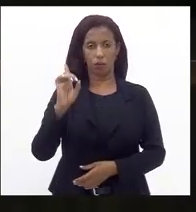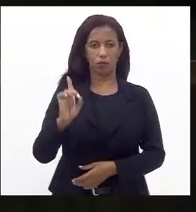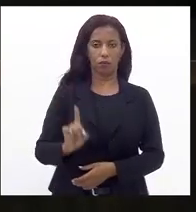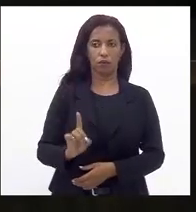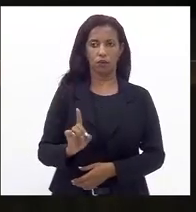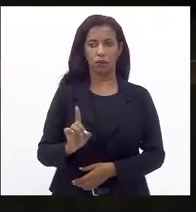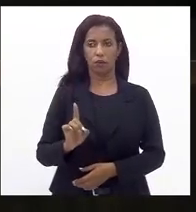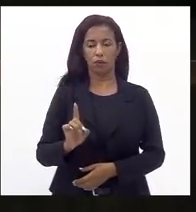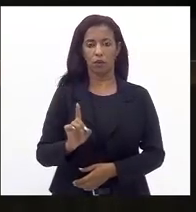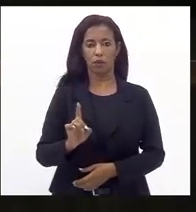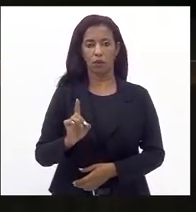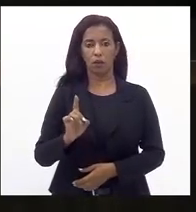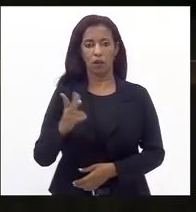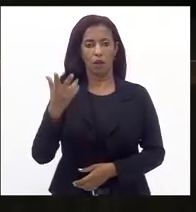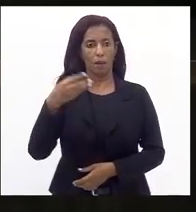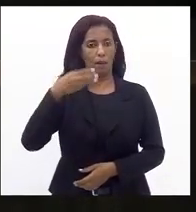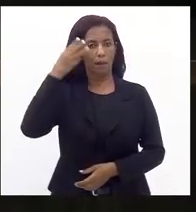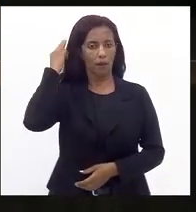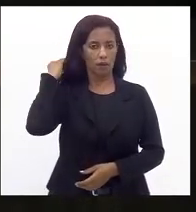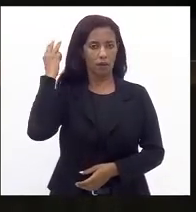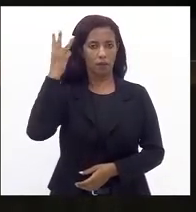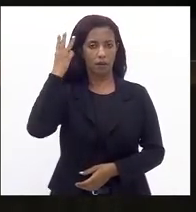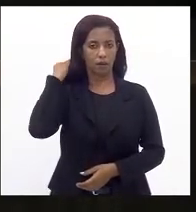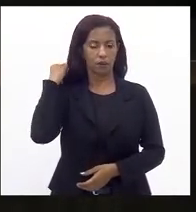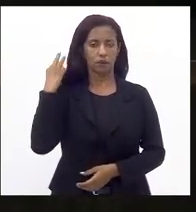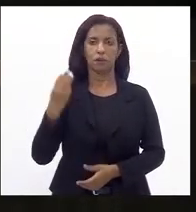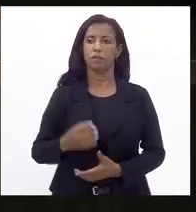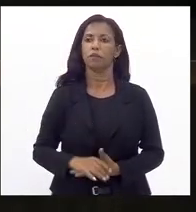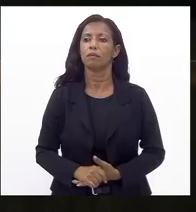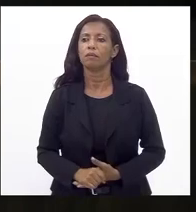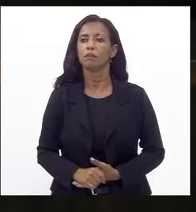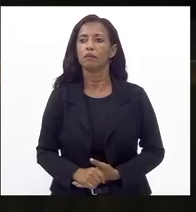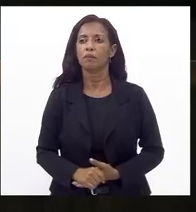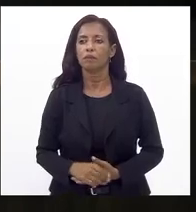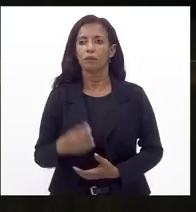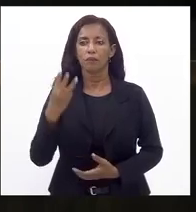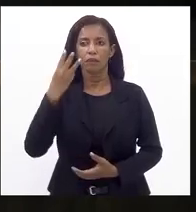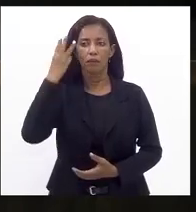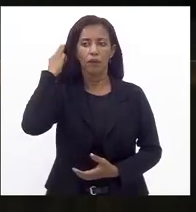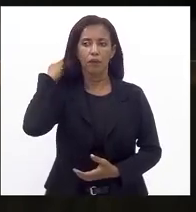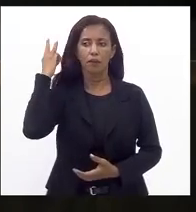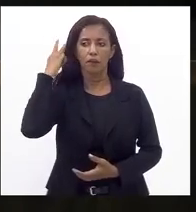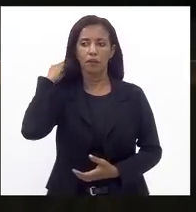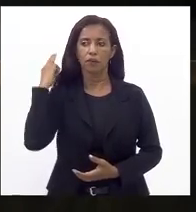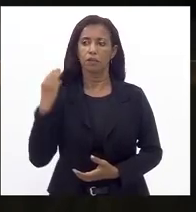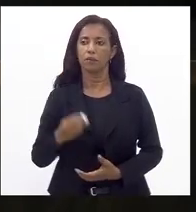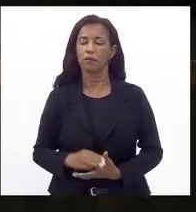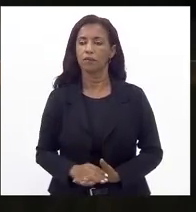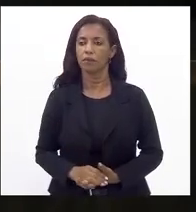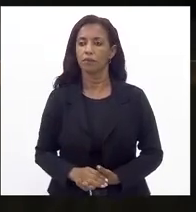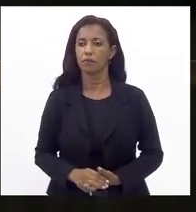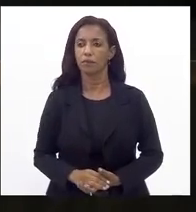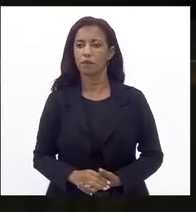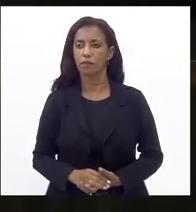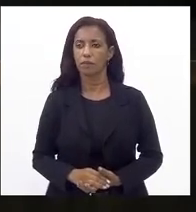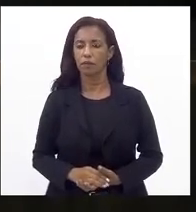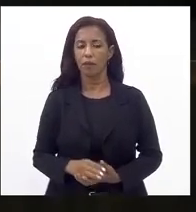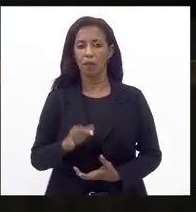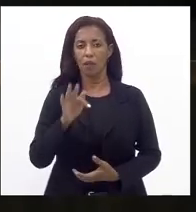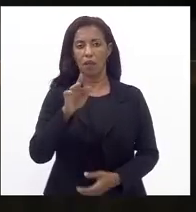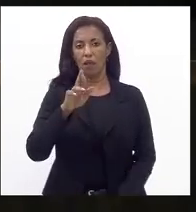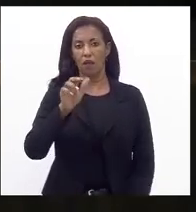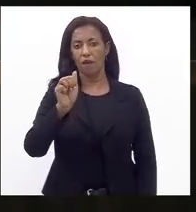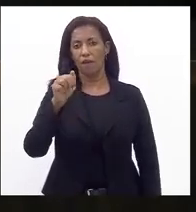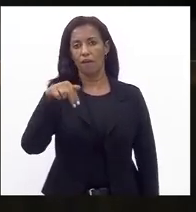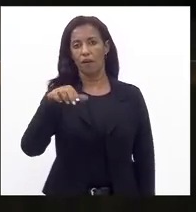deficiência Deputado o Marcelo cabeleireiro o resultado Marcelo cabeleireiro Deputado a